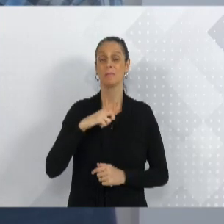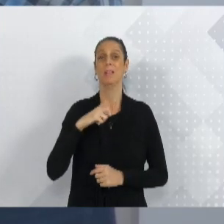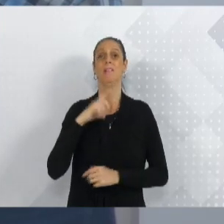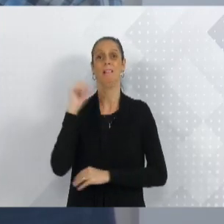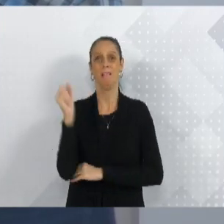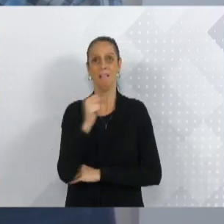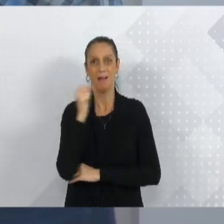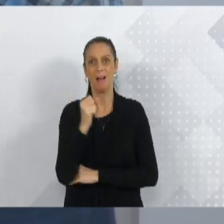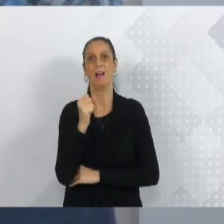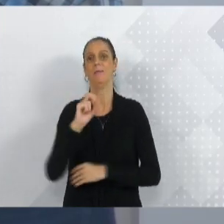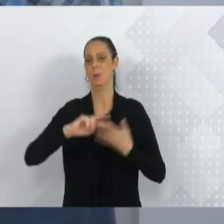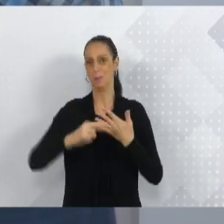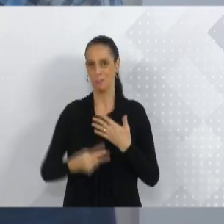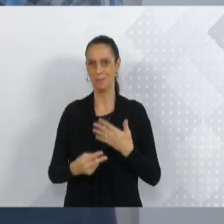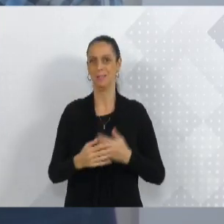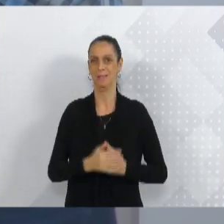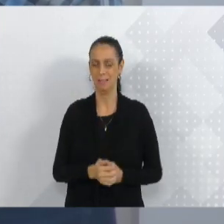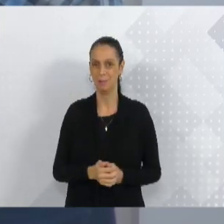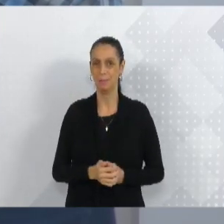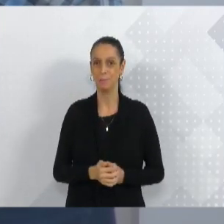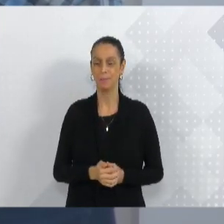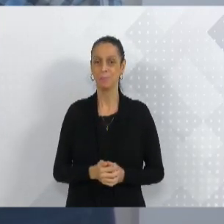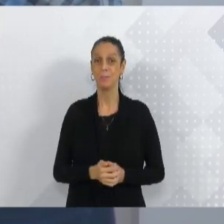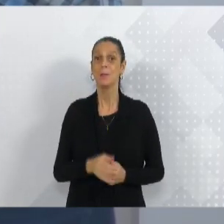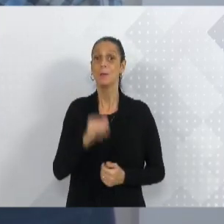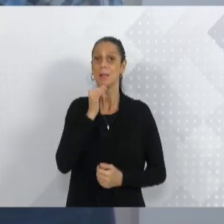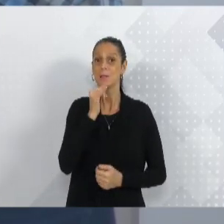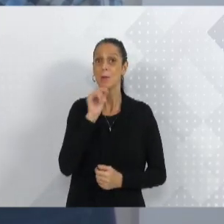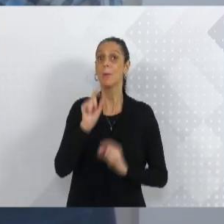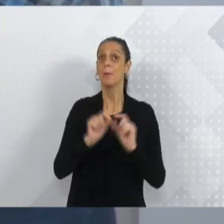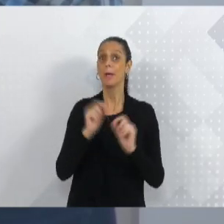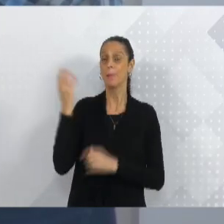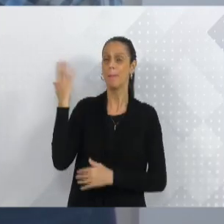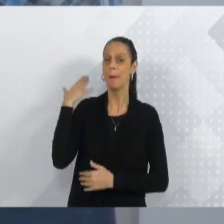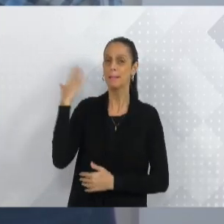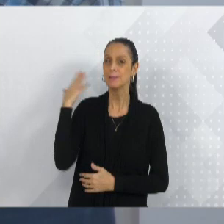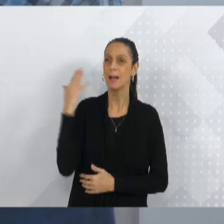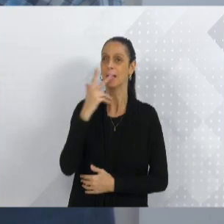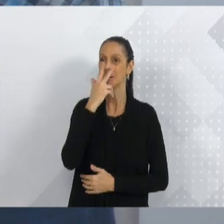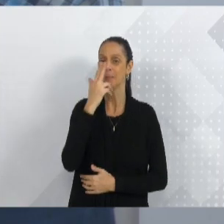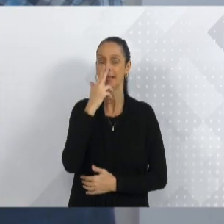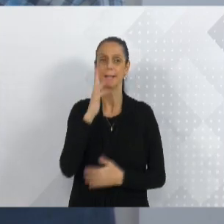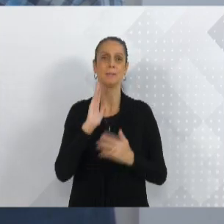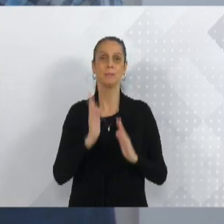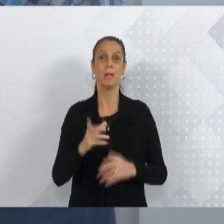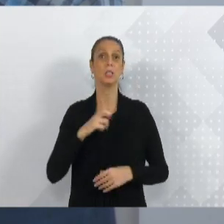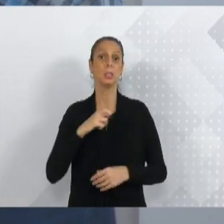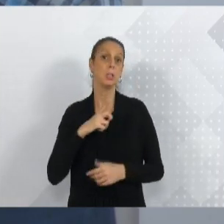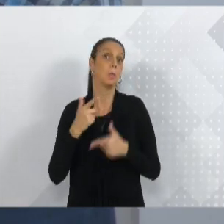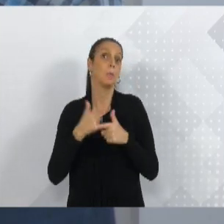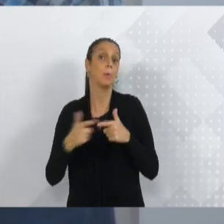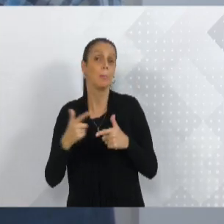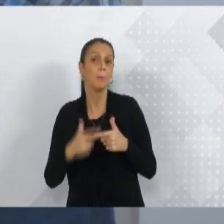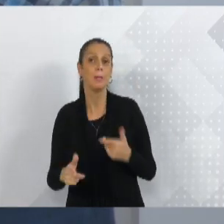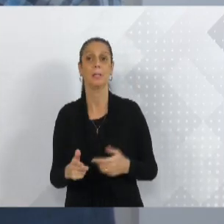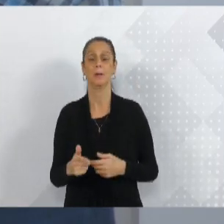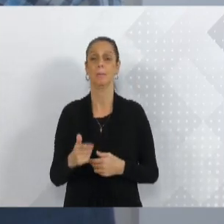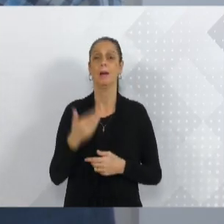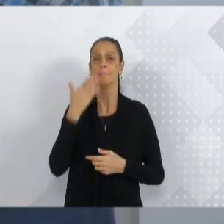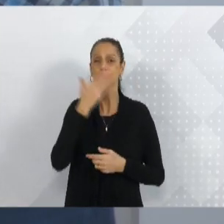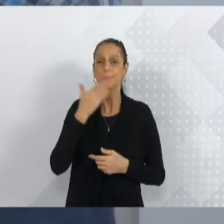estão cronificando. Aquilo que ele já não tinha muito bem, ele era diabético, hipertenso, essa